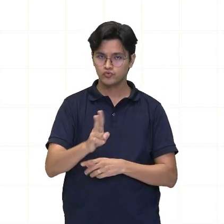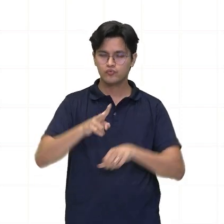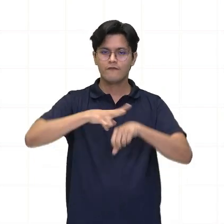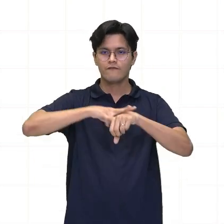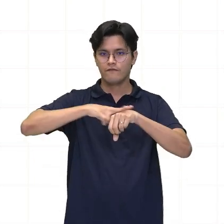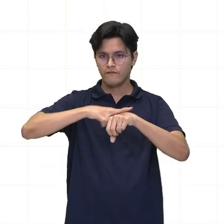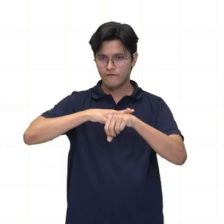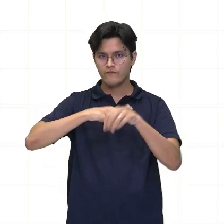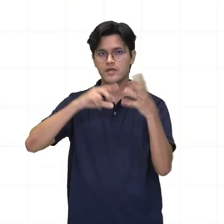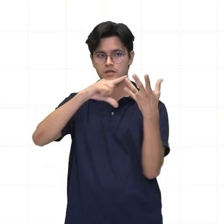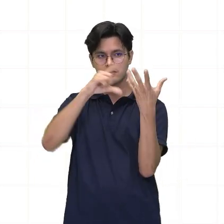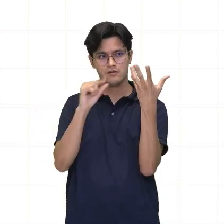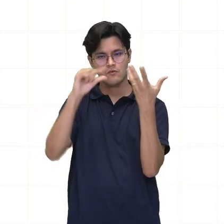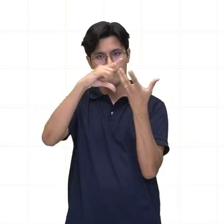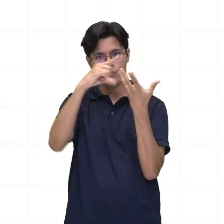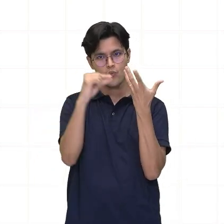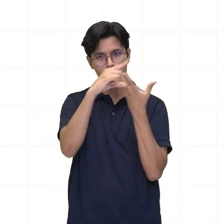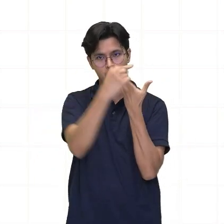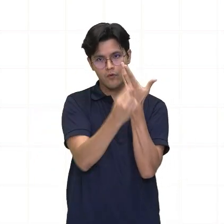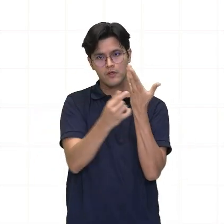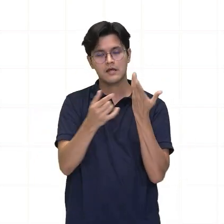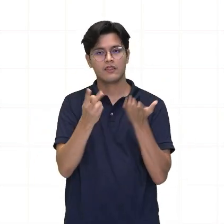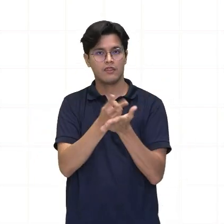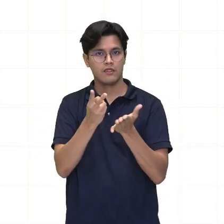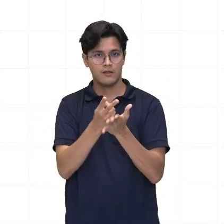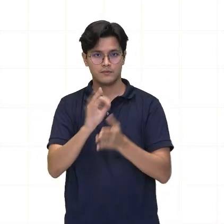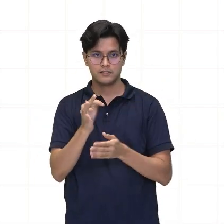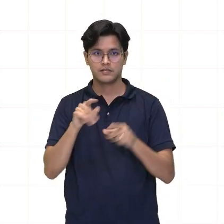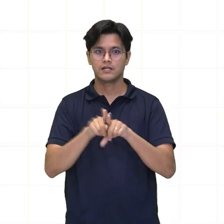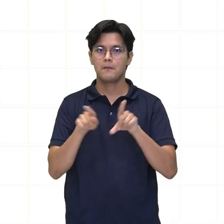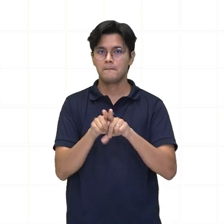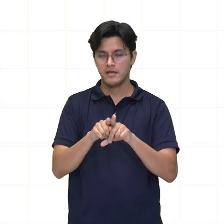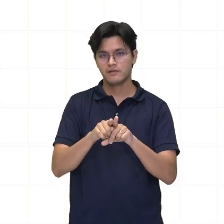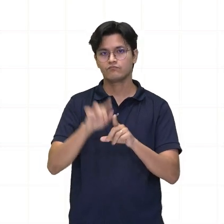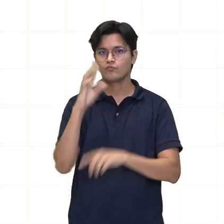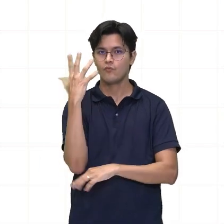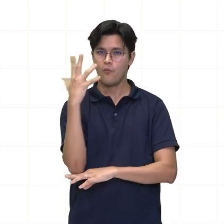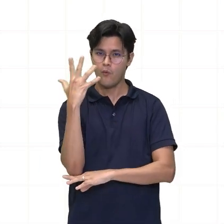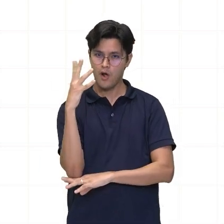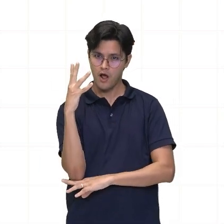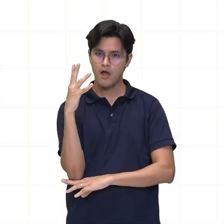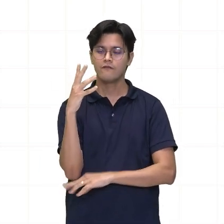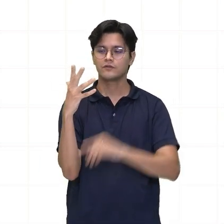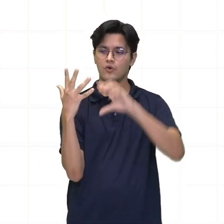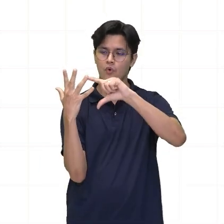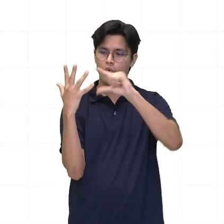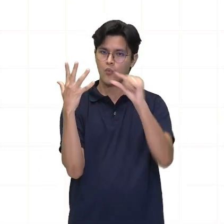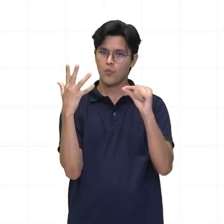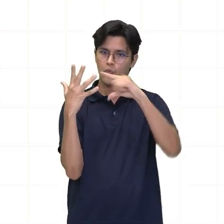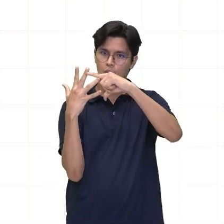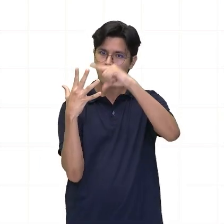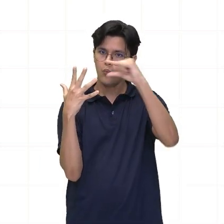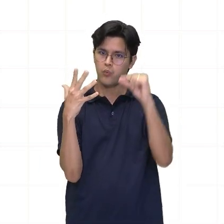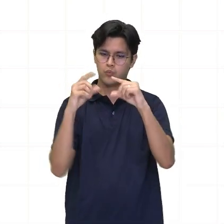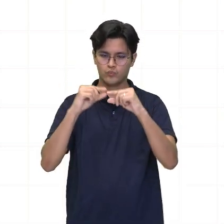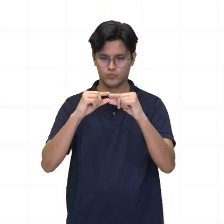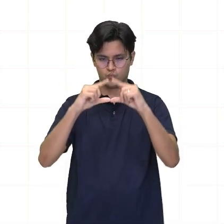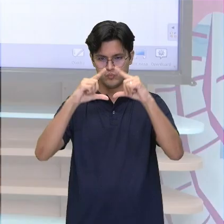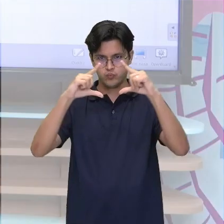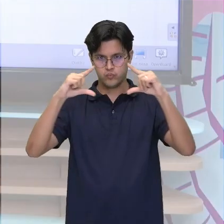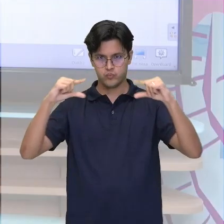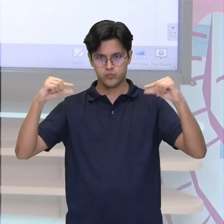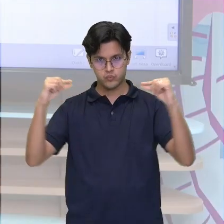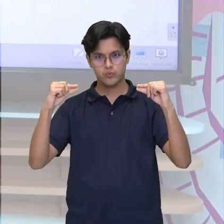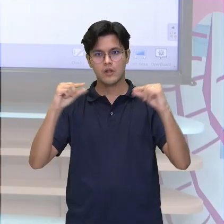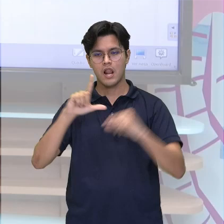que seria isso, né, latifoliada? São árvores de folhas grandes, folhas largas, né, que a gente observa também